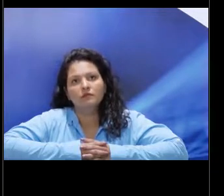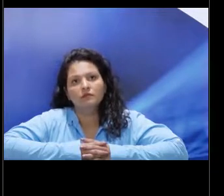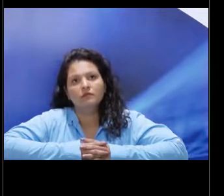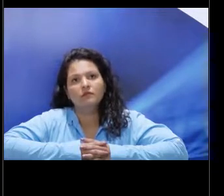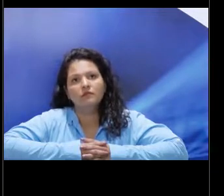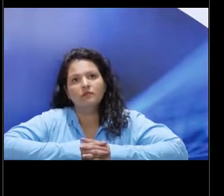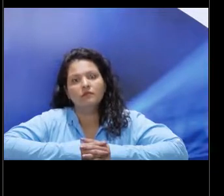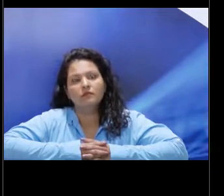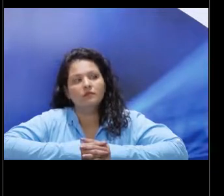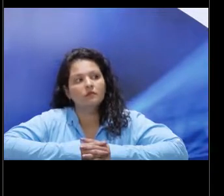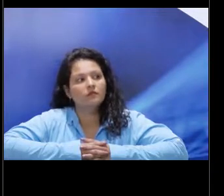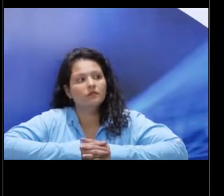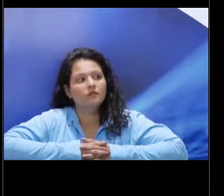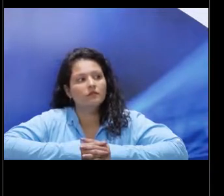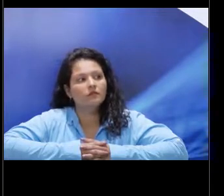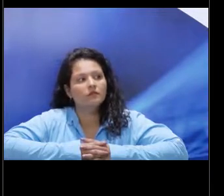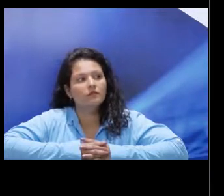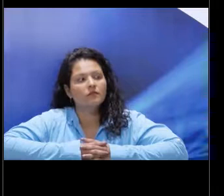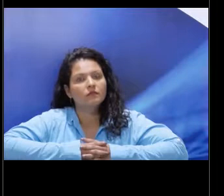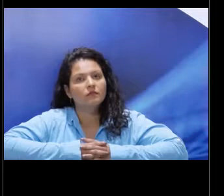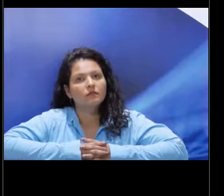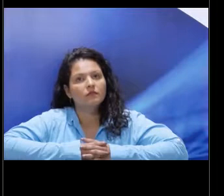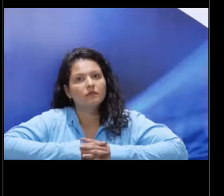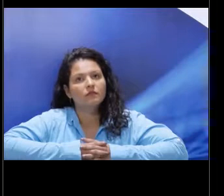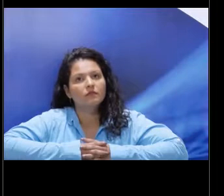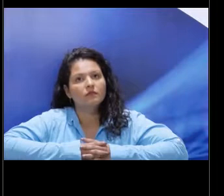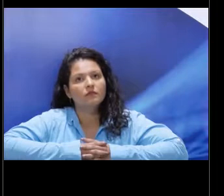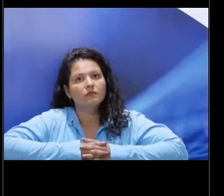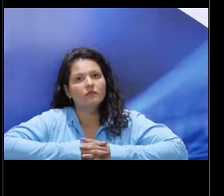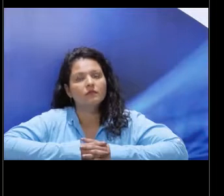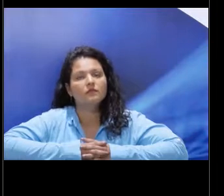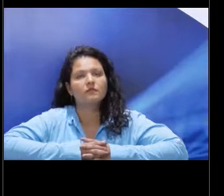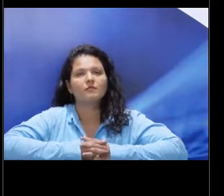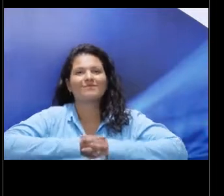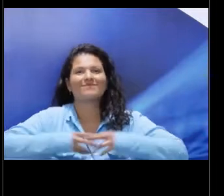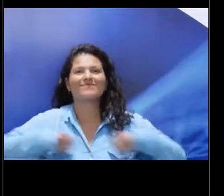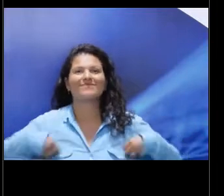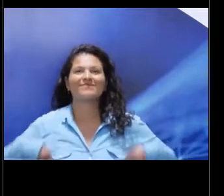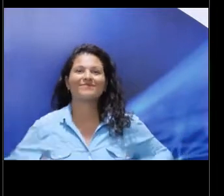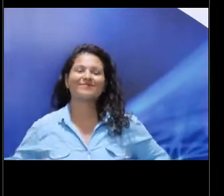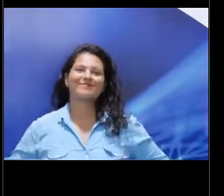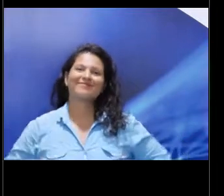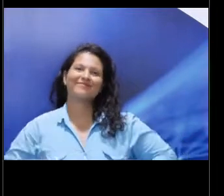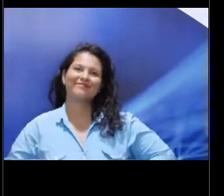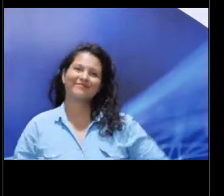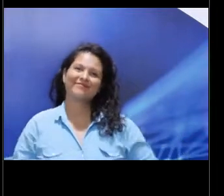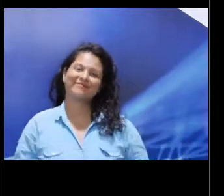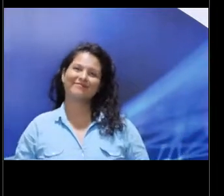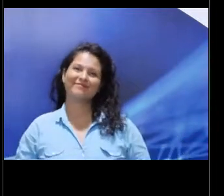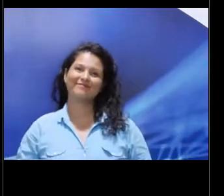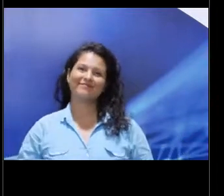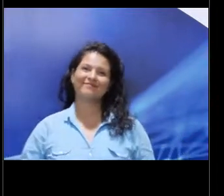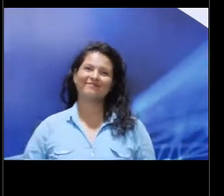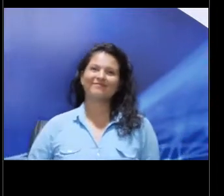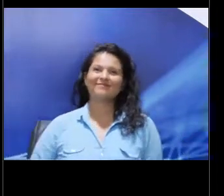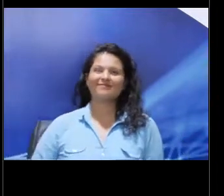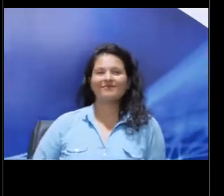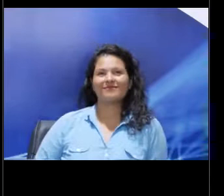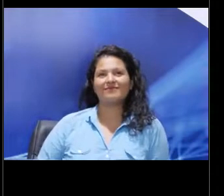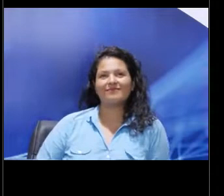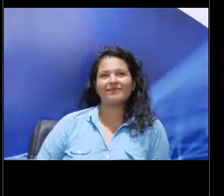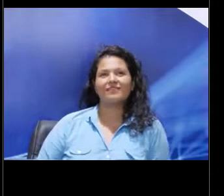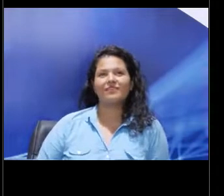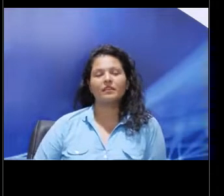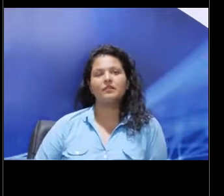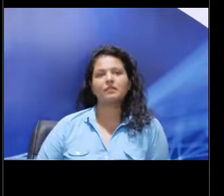Calculando perdas, assim, eu acho que calcular perdas é o sonho, né? É o meu sonho de chegar numa propriedade e falar assim, beleza, quanto